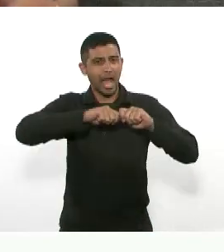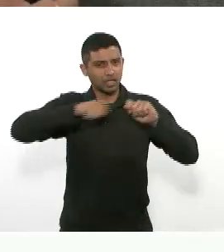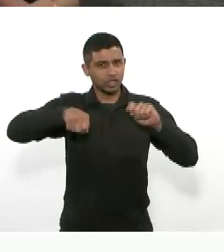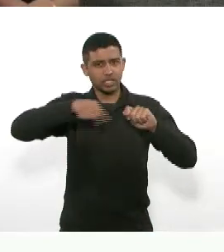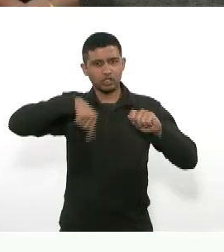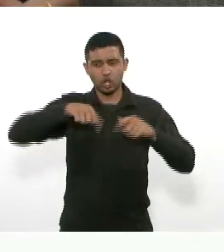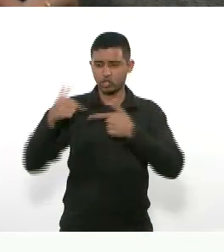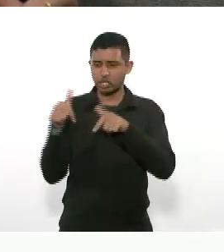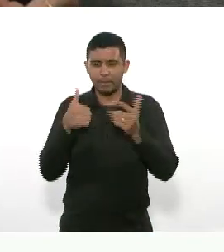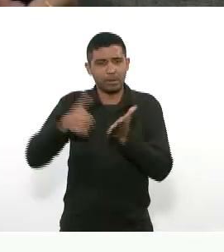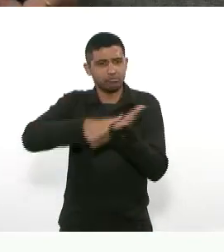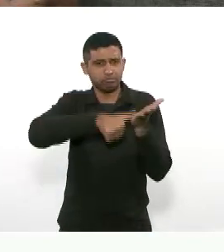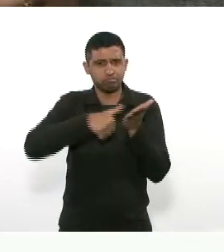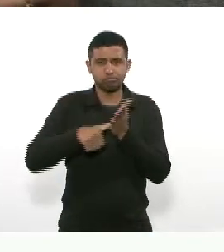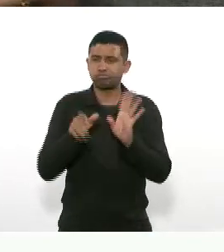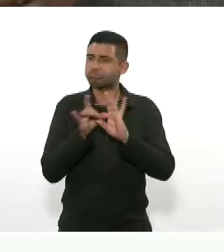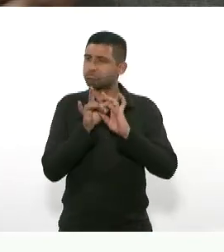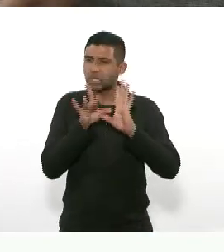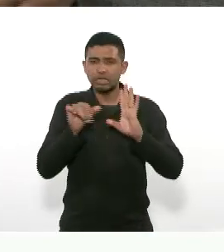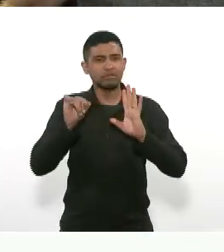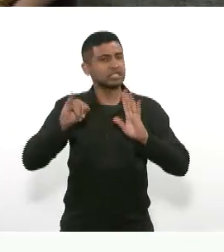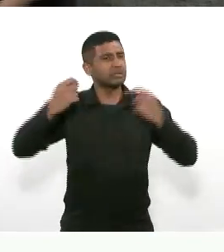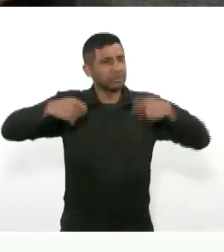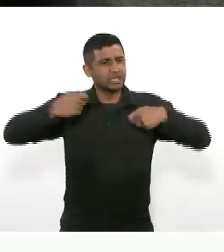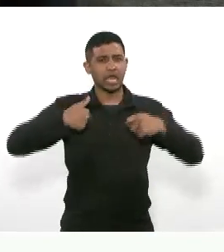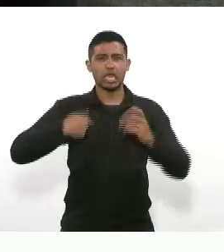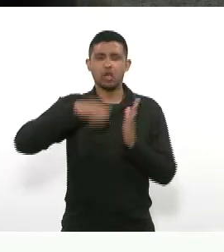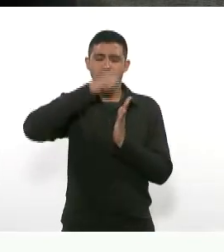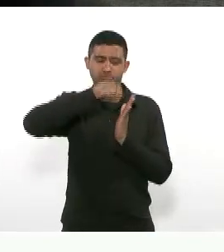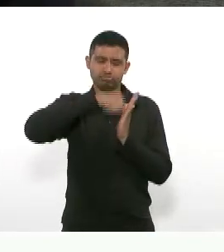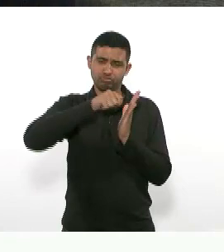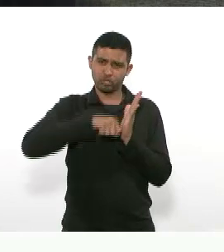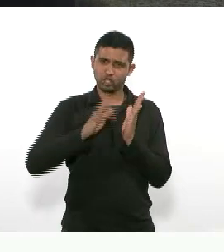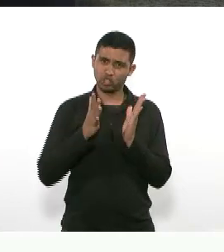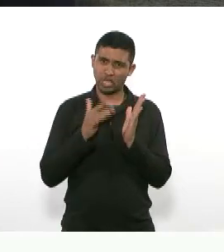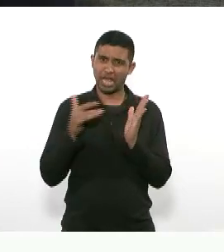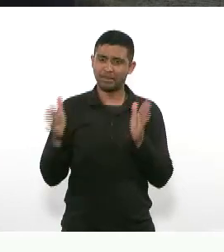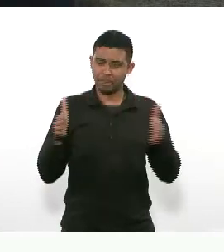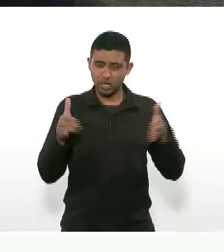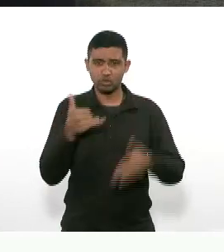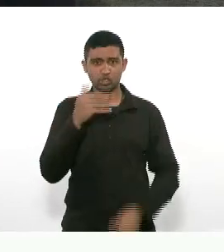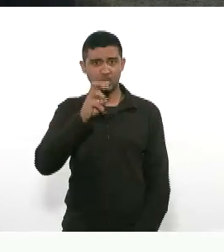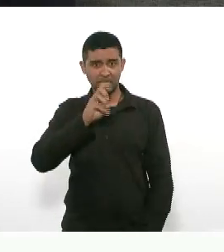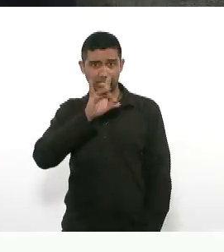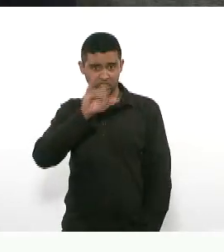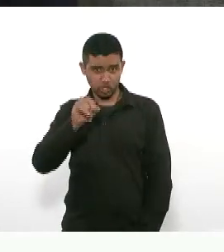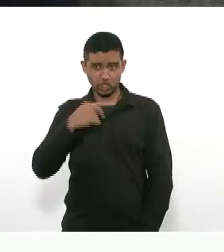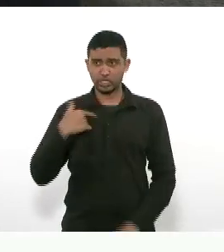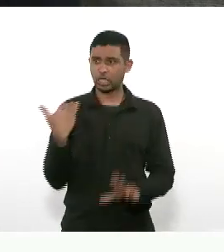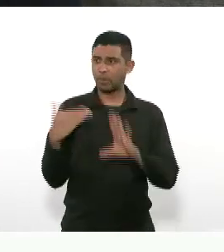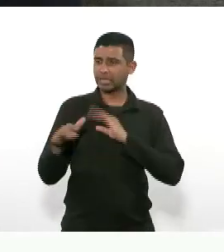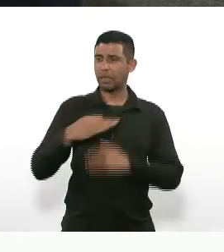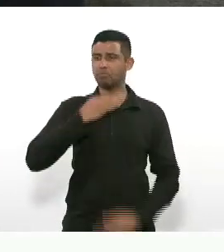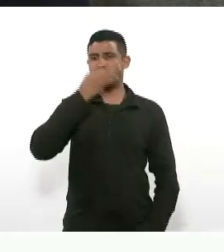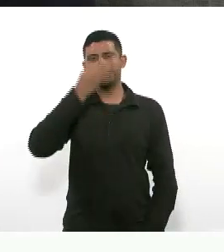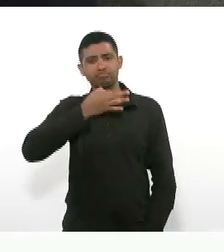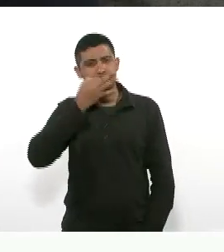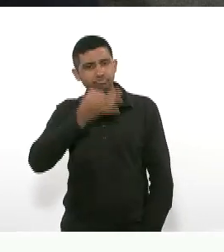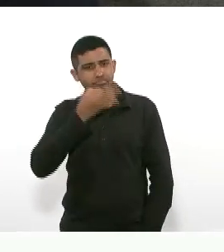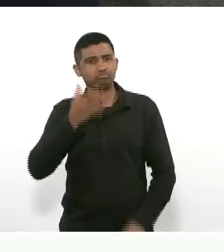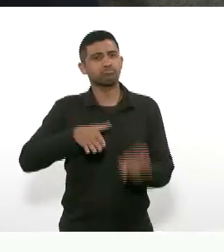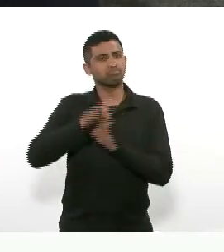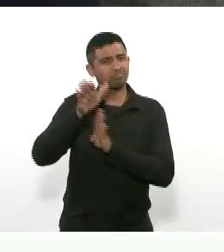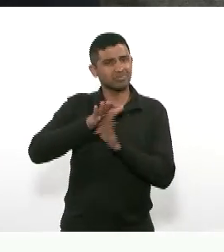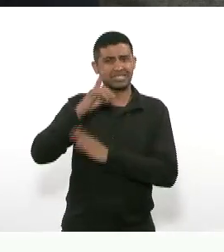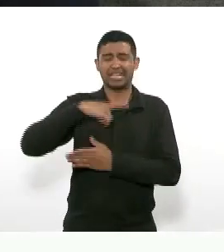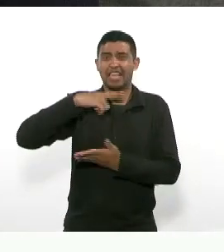disposição. O que for preciso, já anotei aqui, tem 15 dias para encaminhá-la, algumas sugestões, e são